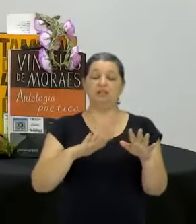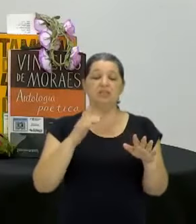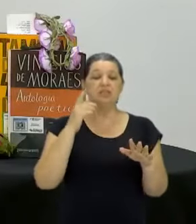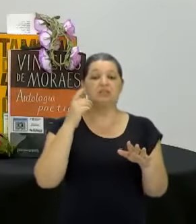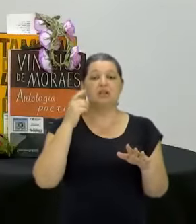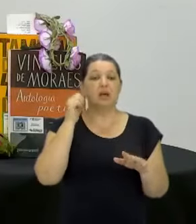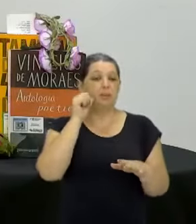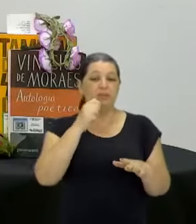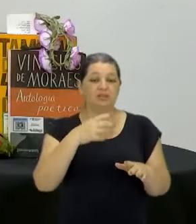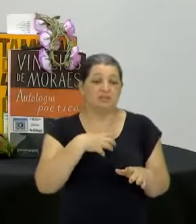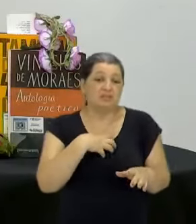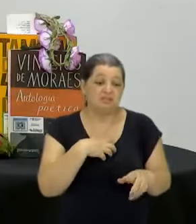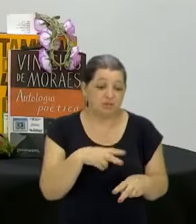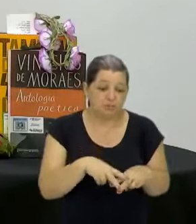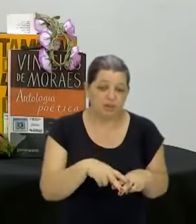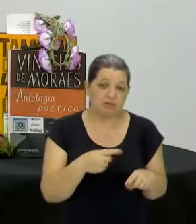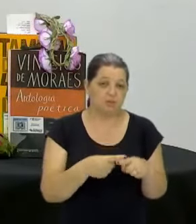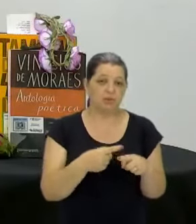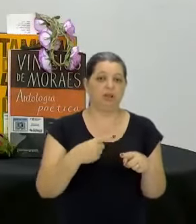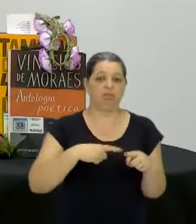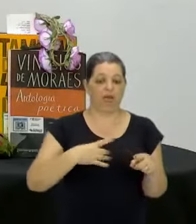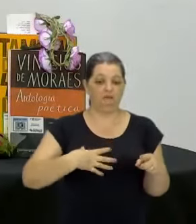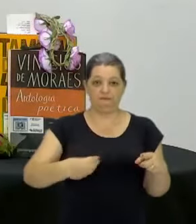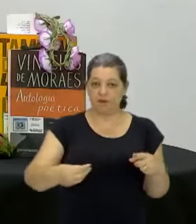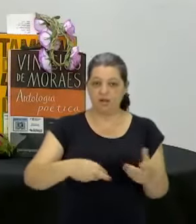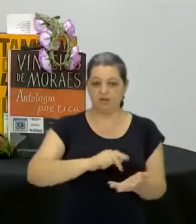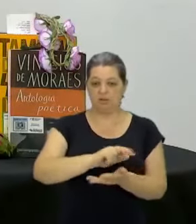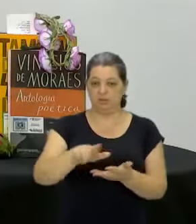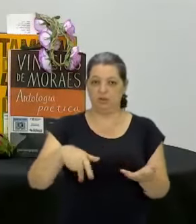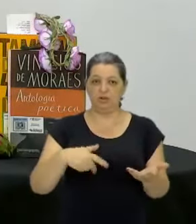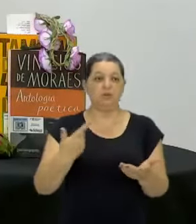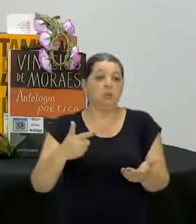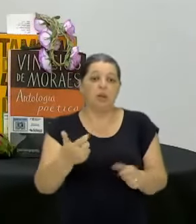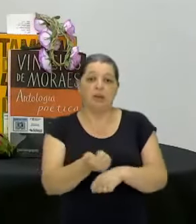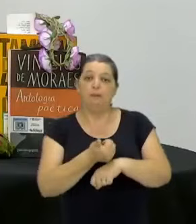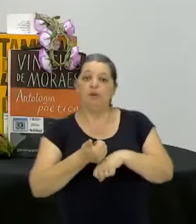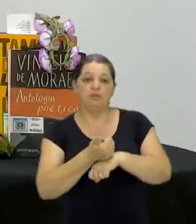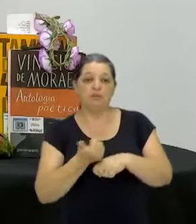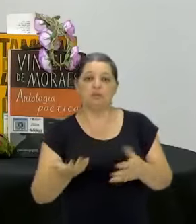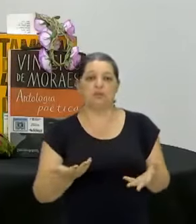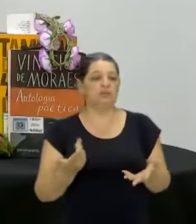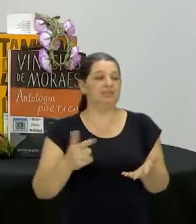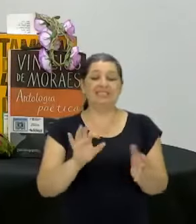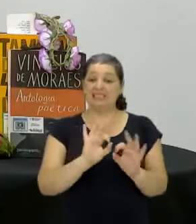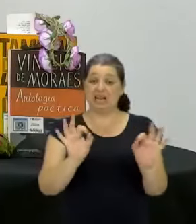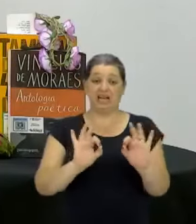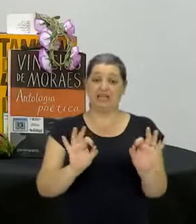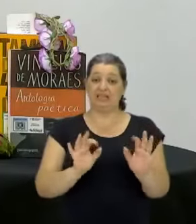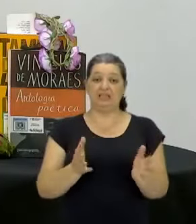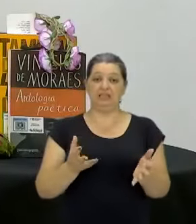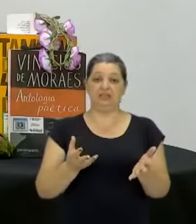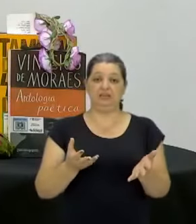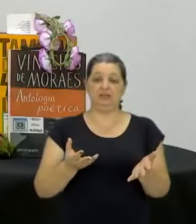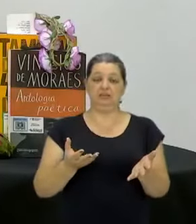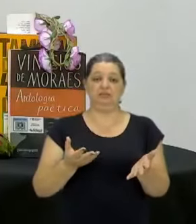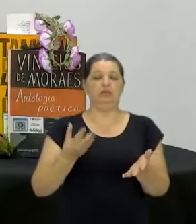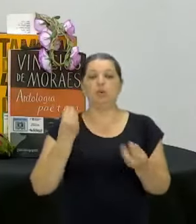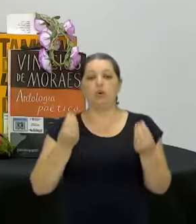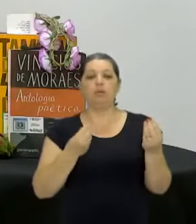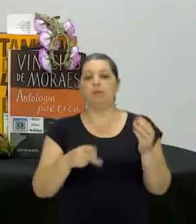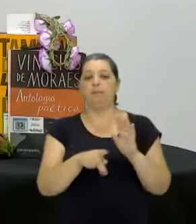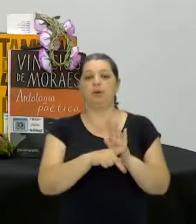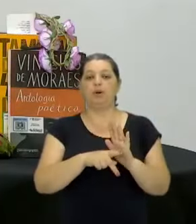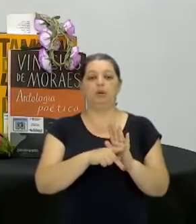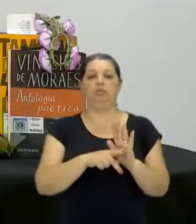os filhos, né? Não tem uma profissão e não se vê ali como é que eu saio. Eu não tenho uma profissão e não consegue se identificar dentro